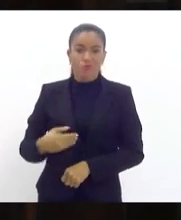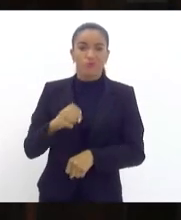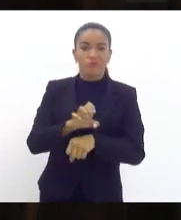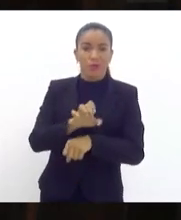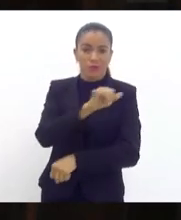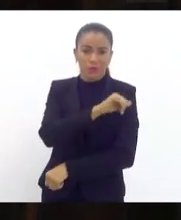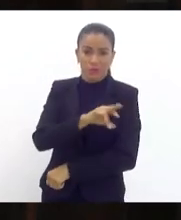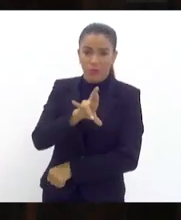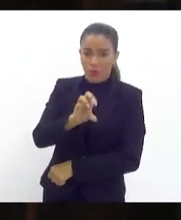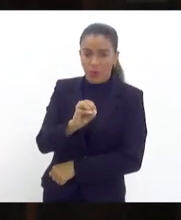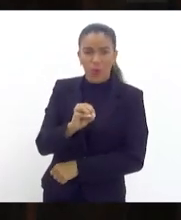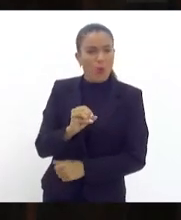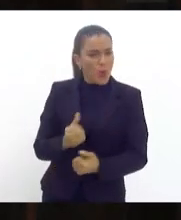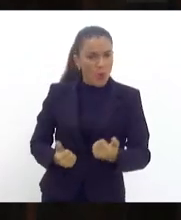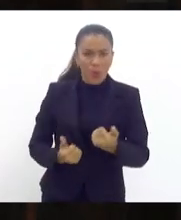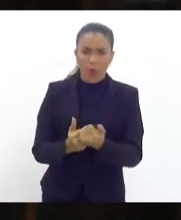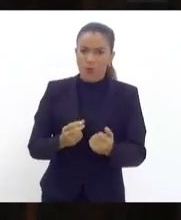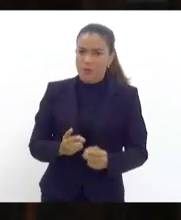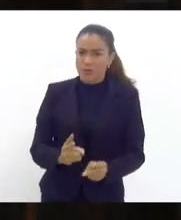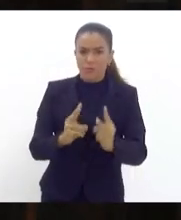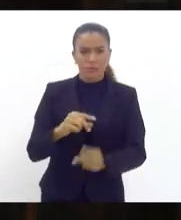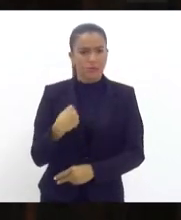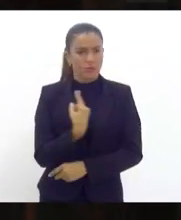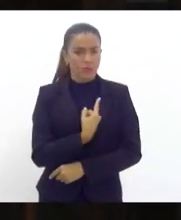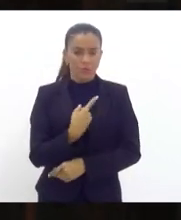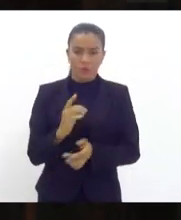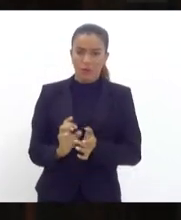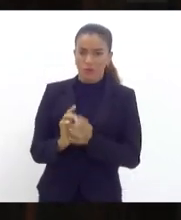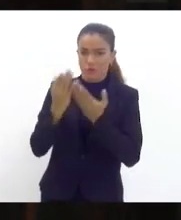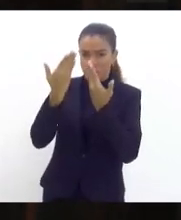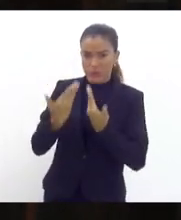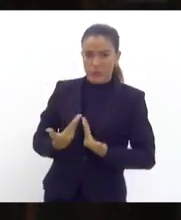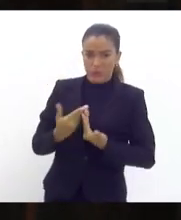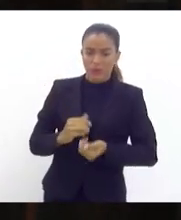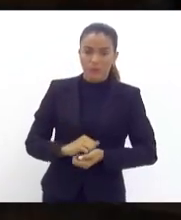de Janeiro contem sempre conosco estou à disposição